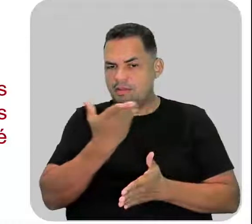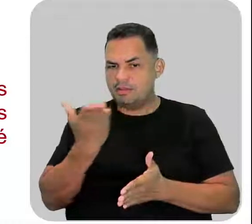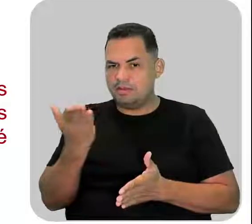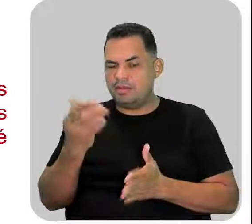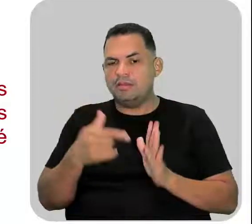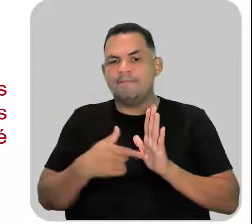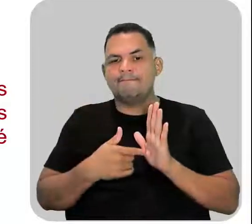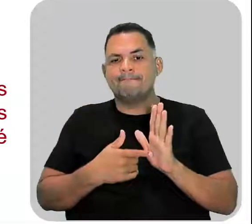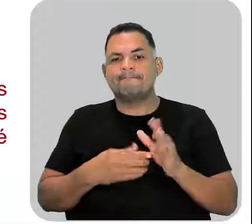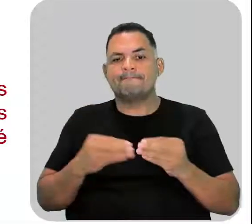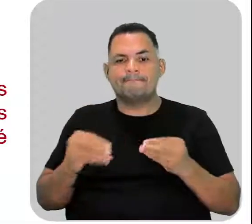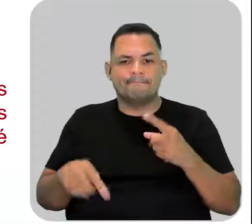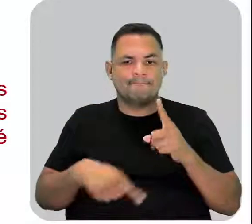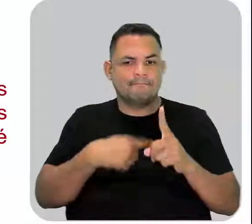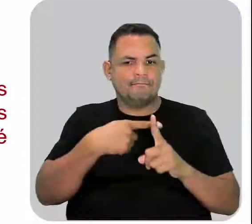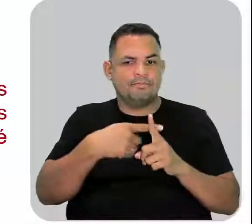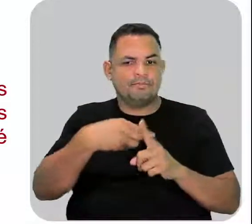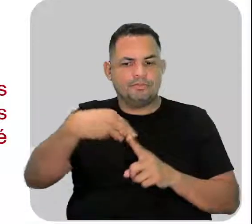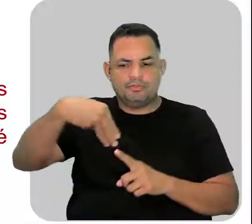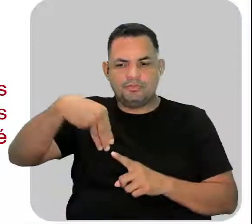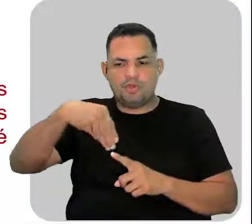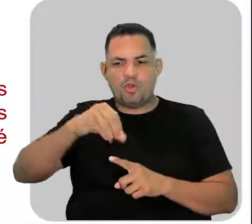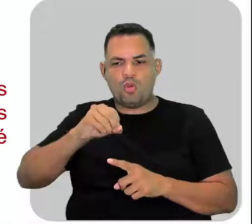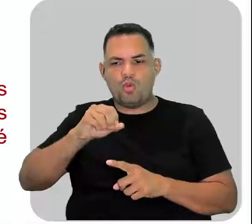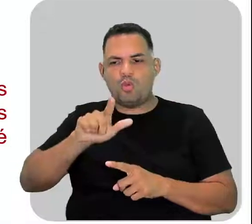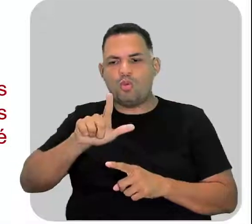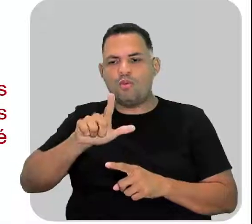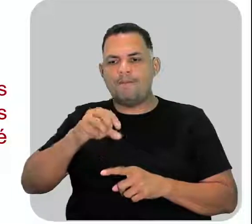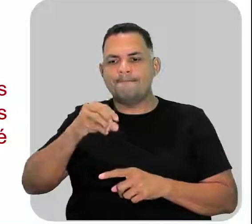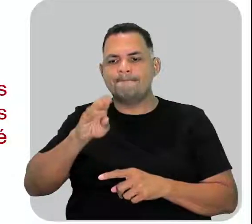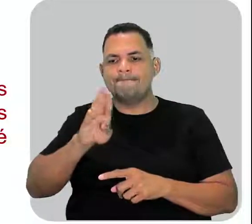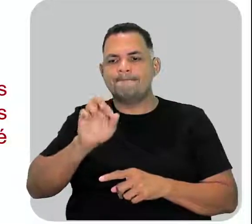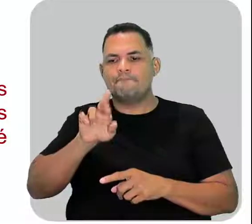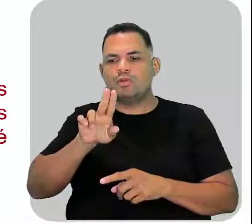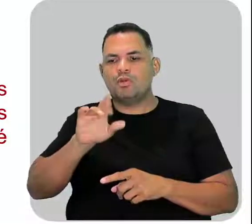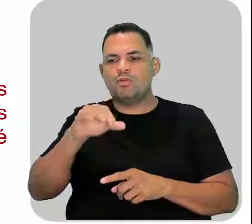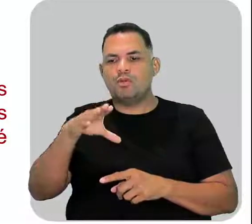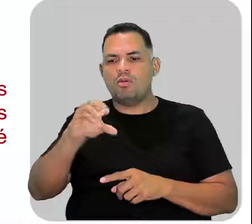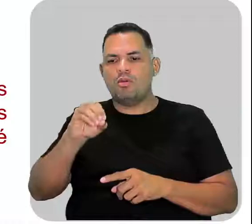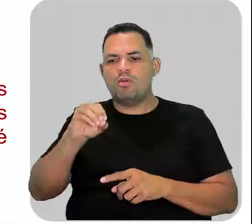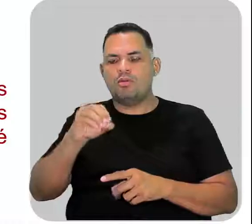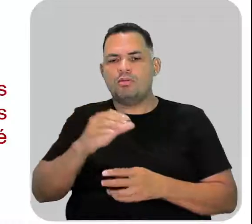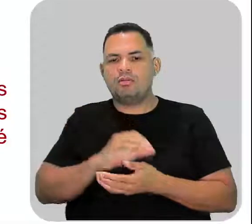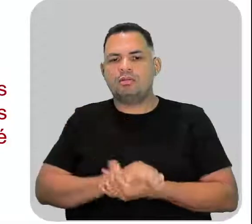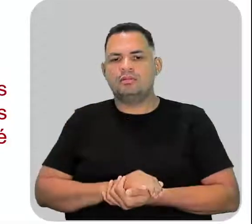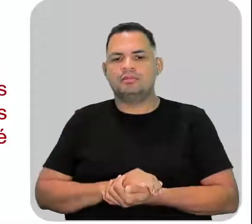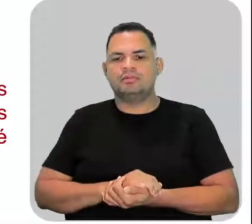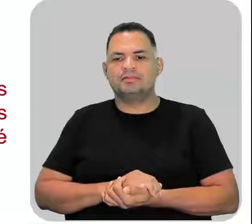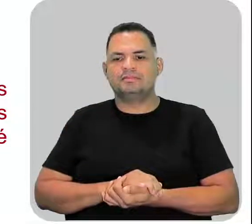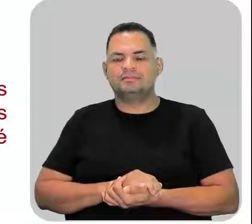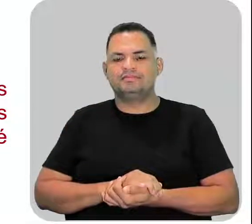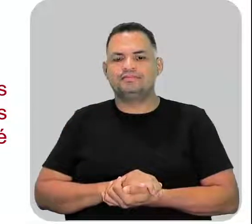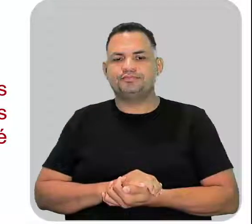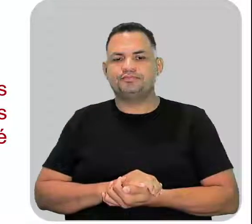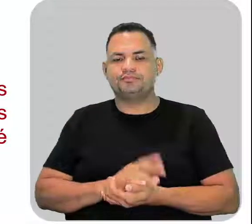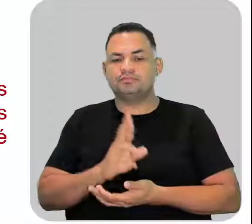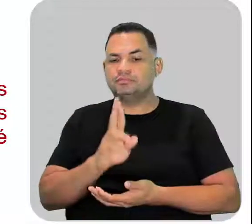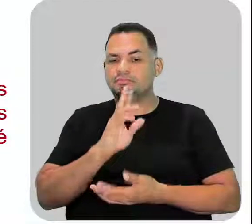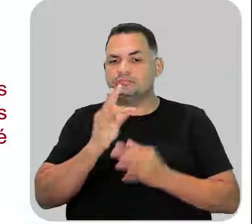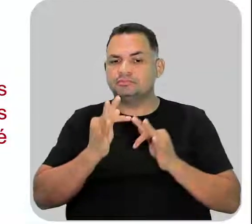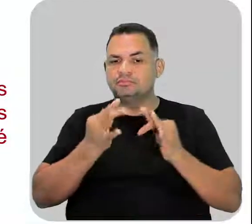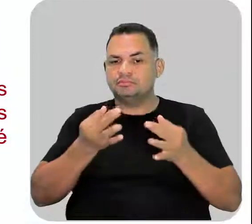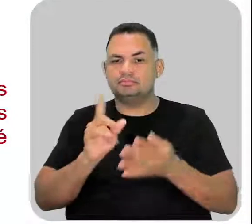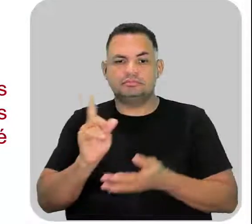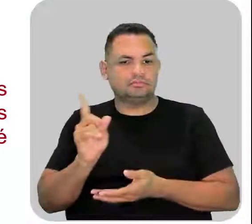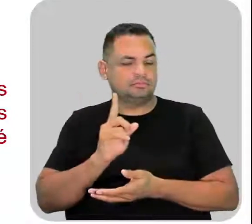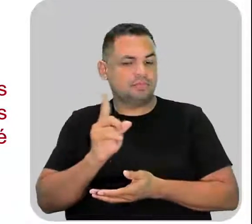mostrando a adição dos 2 mols de bromo dentro da nossa cadeia e dando já o resultado final.